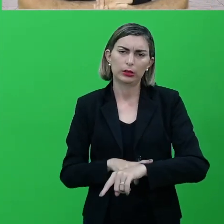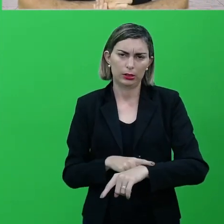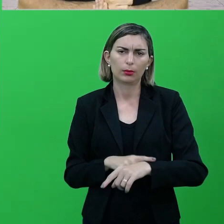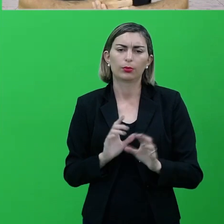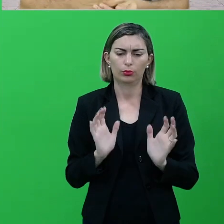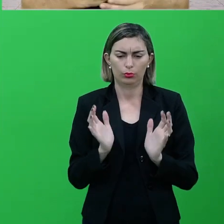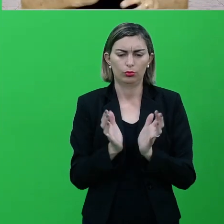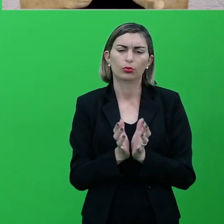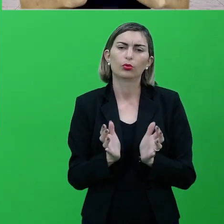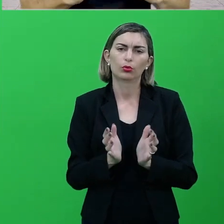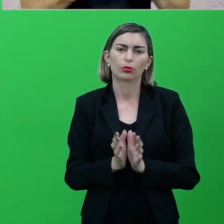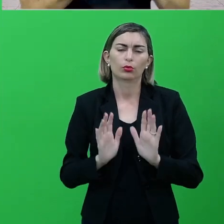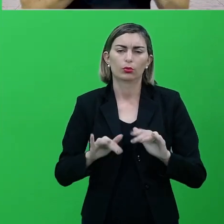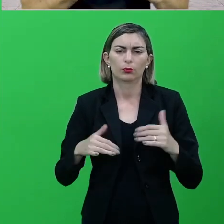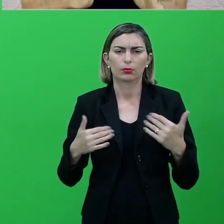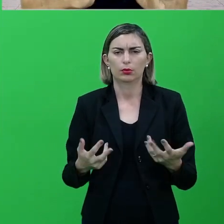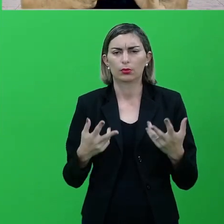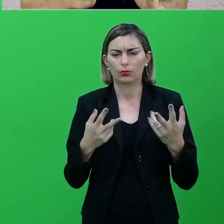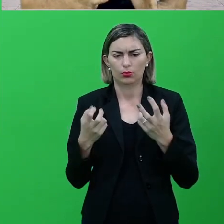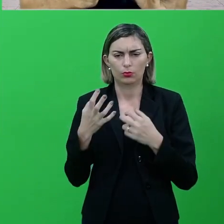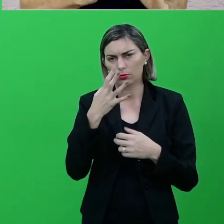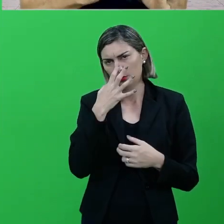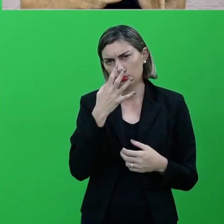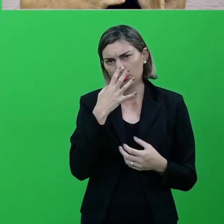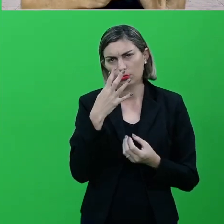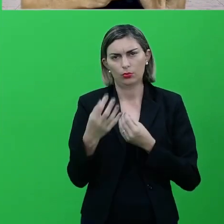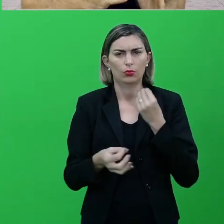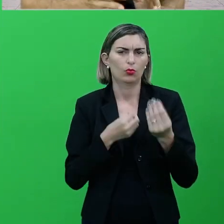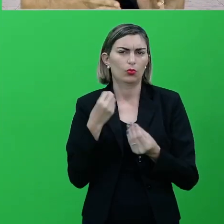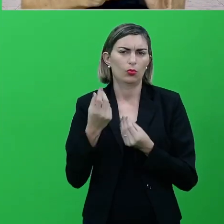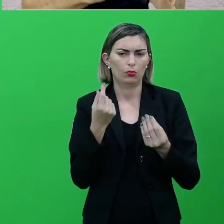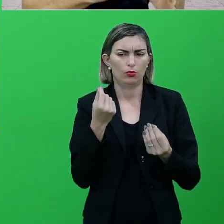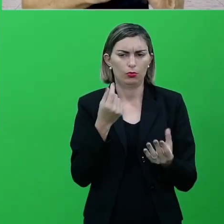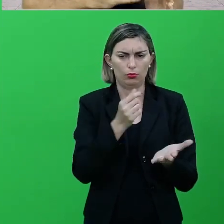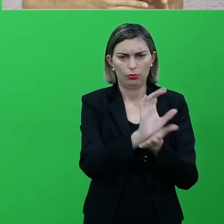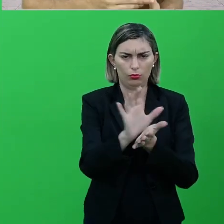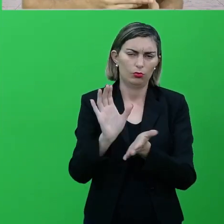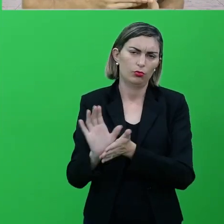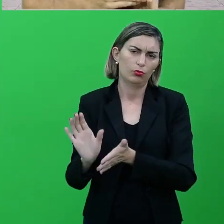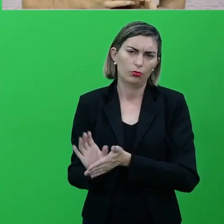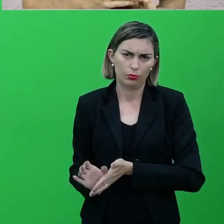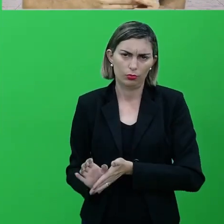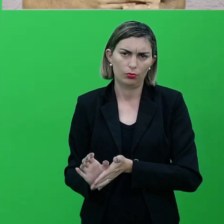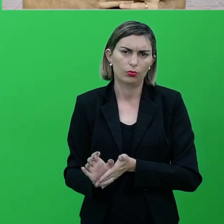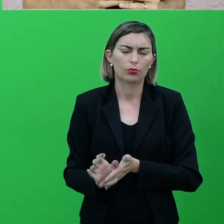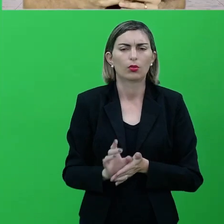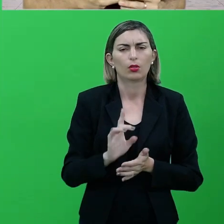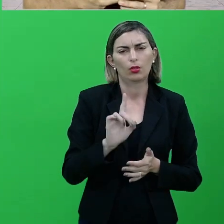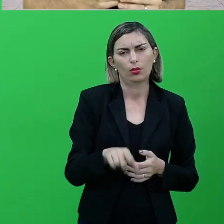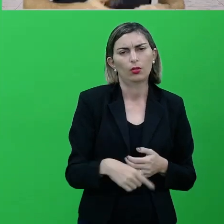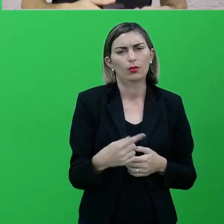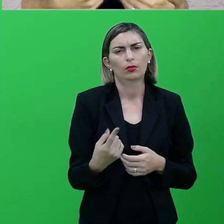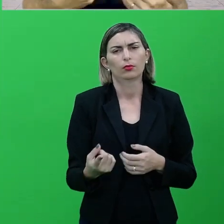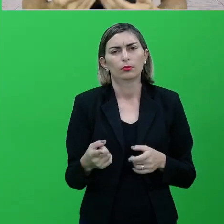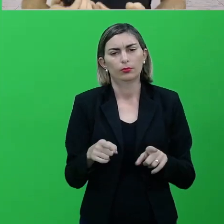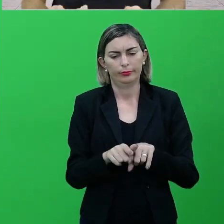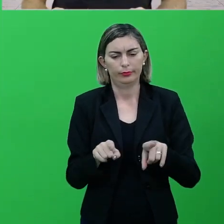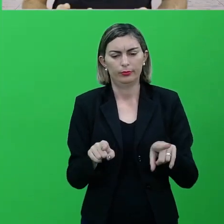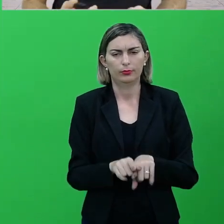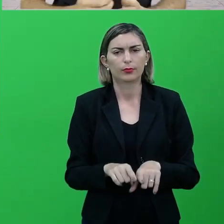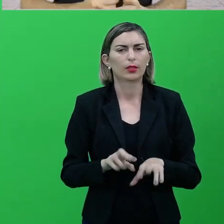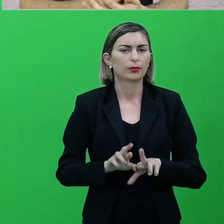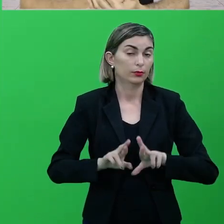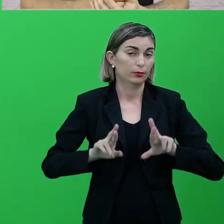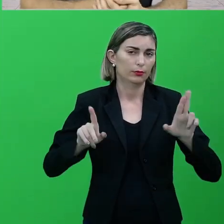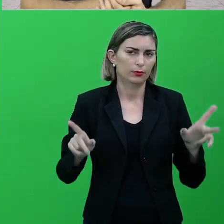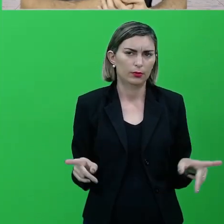equipe. Então, observe, a maneira como se lida com recursos para inovação no setor público também vai ser bem